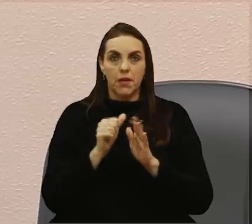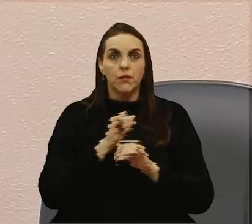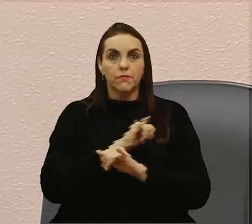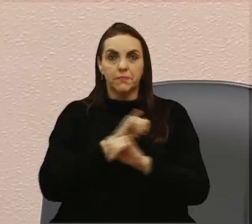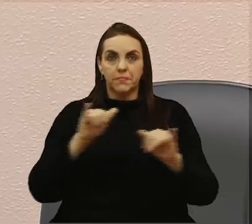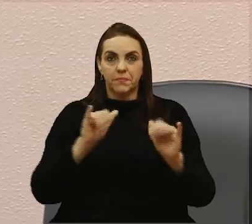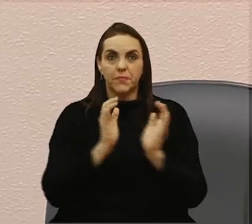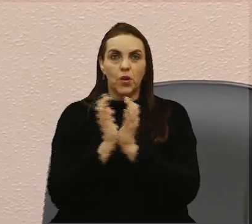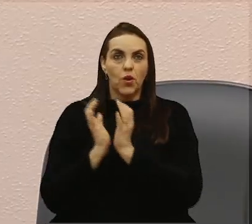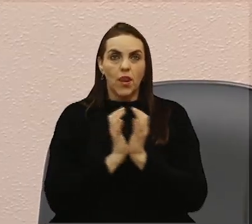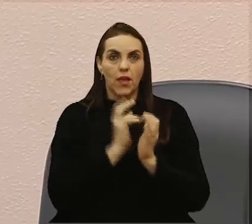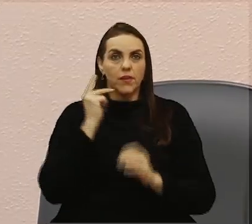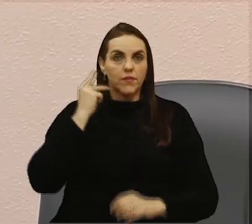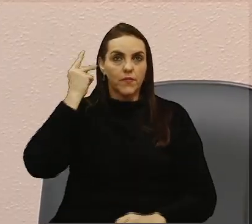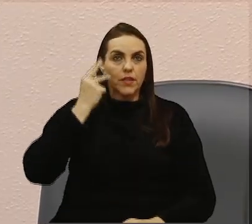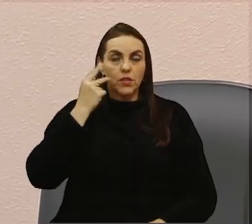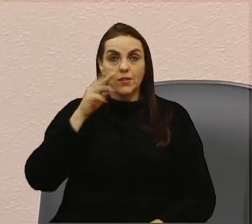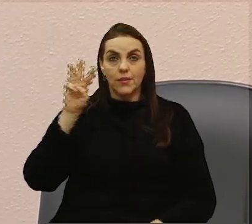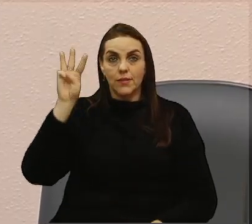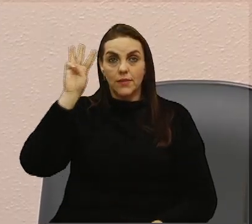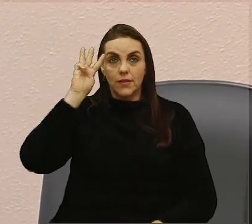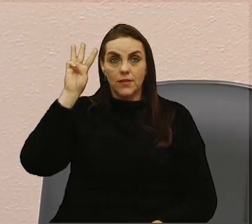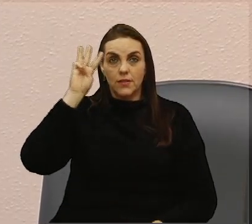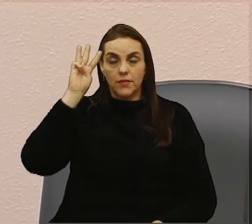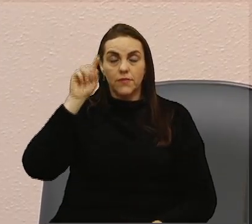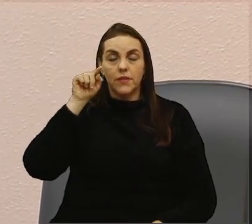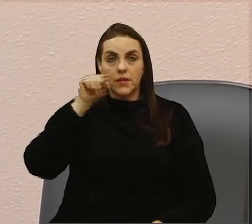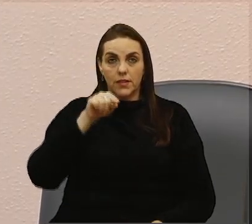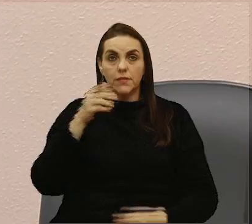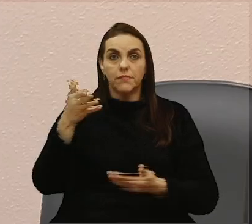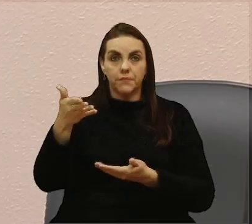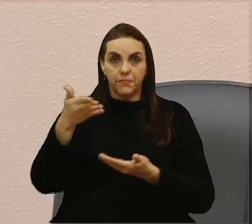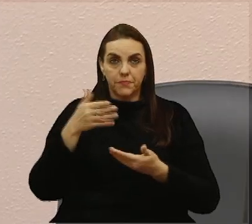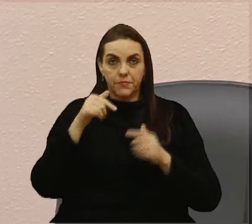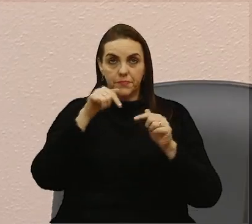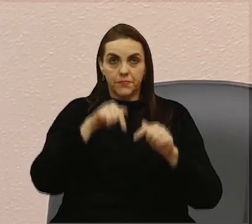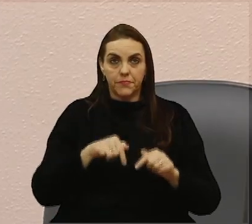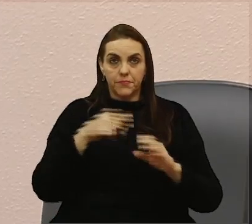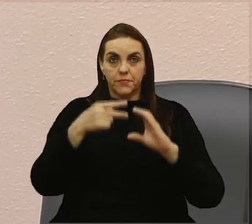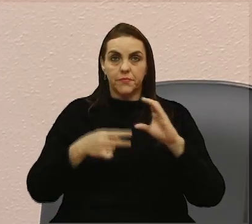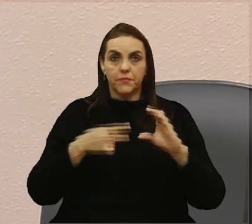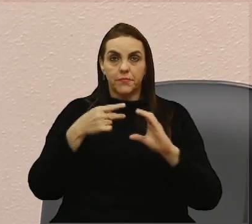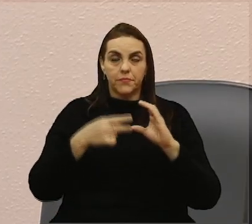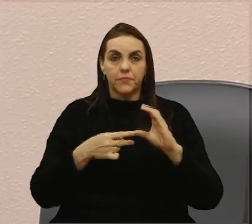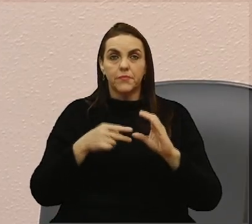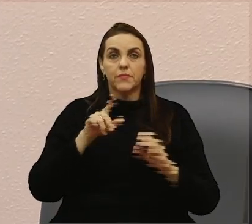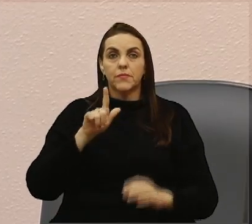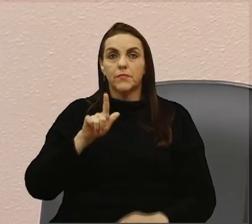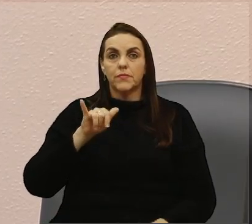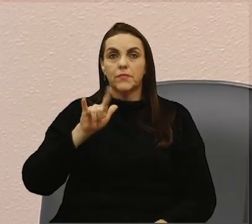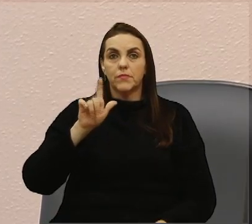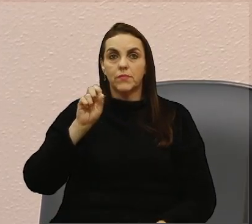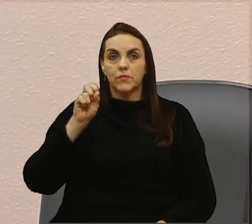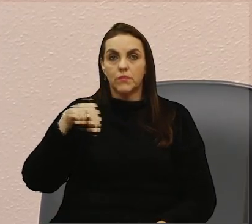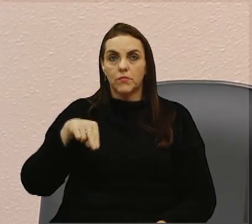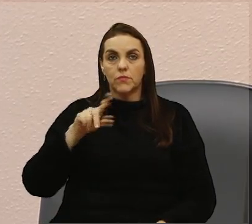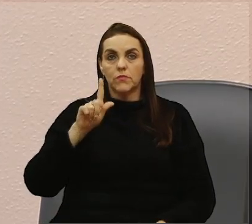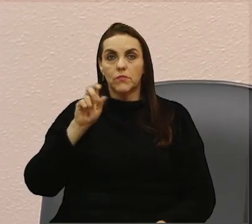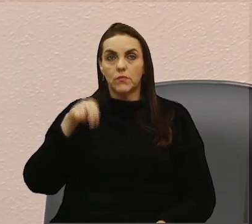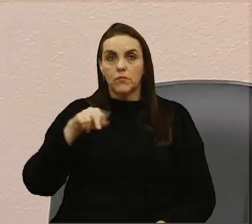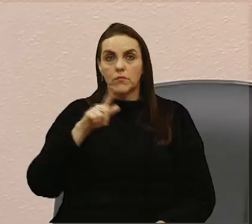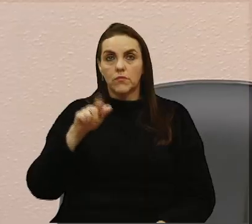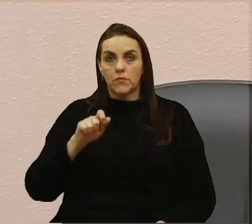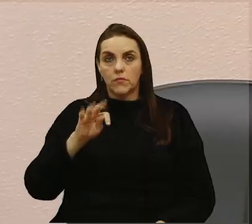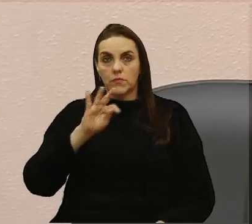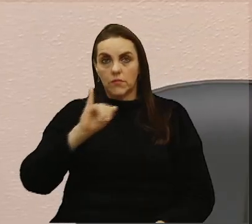vereadores que terça-feira nós recebemos aqui na Casa Legislativa o senhor Gilson Gonzatti. Ele é o